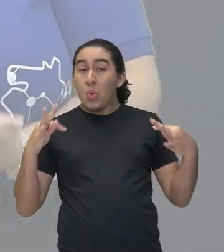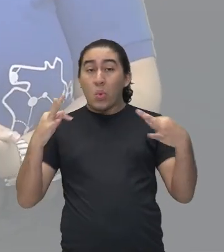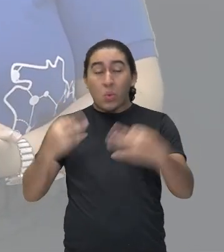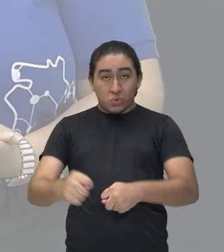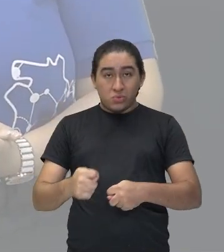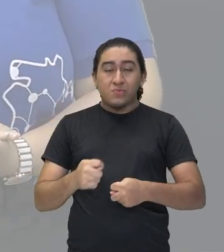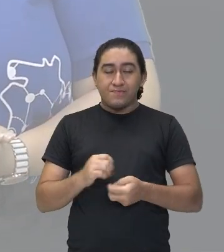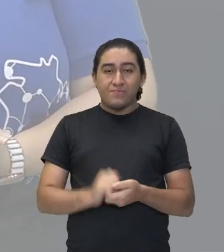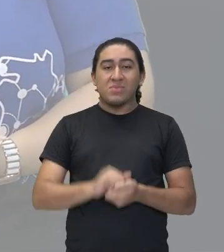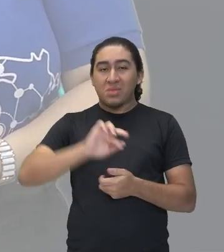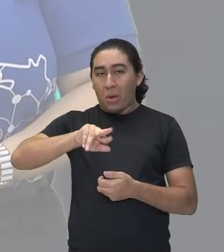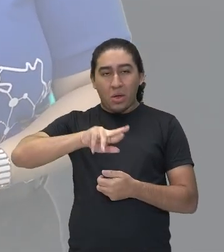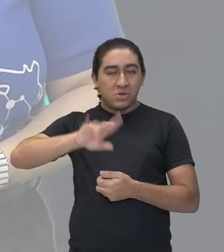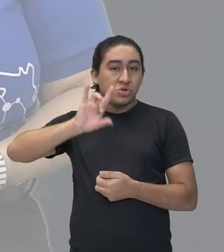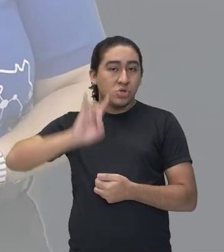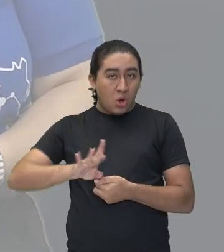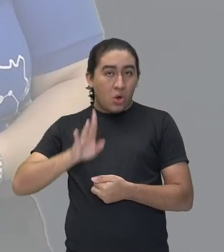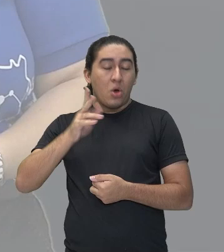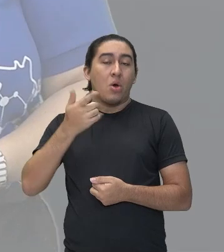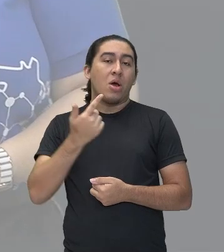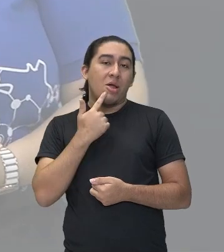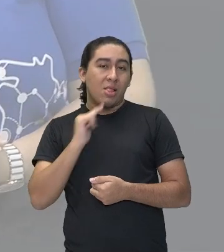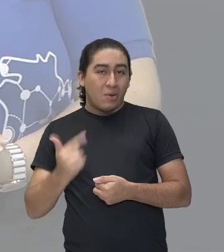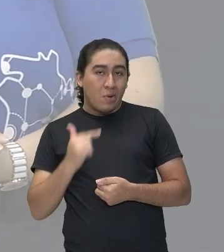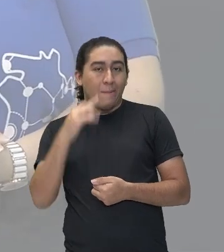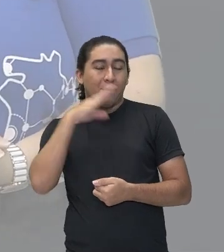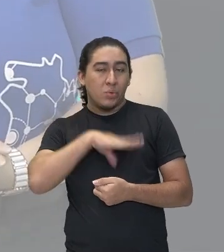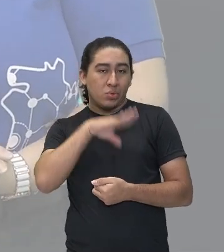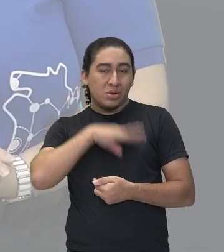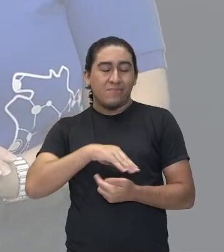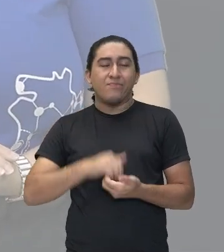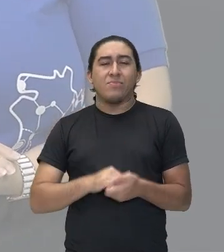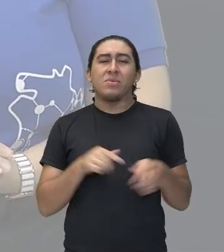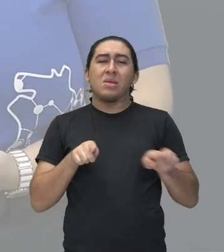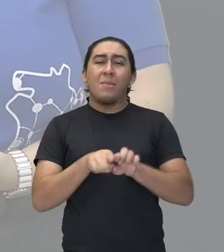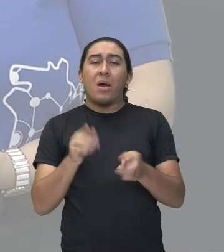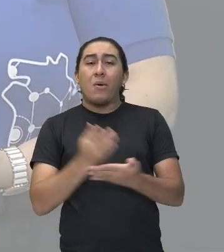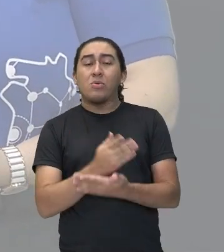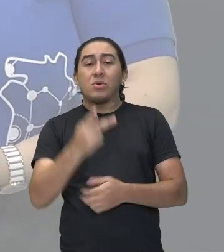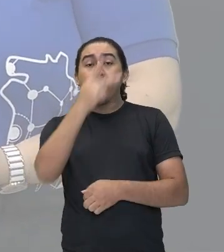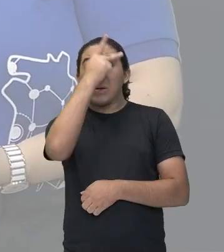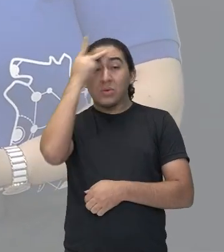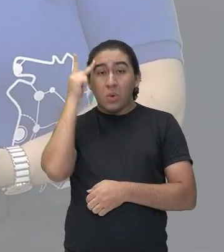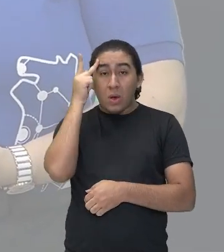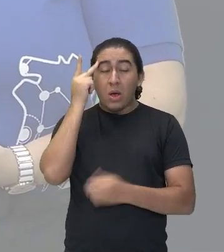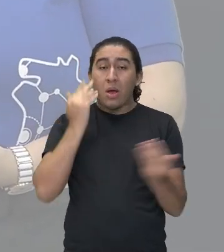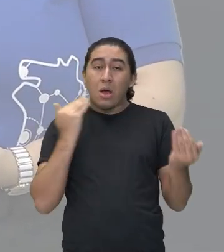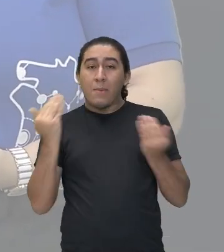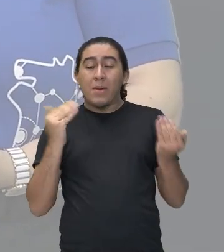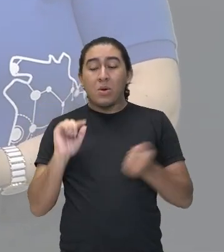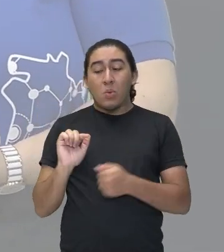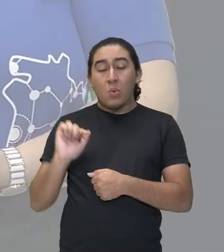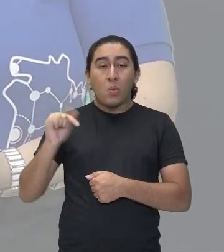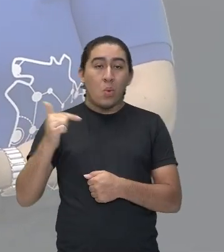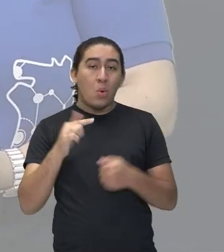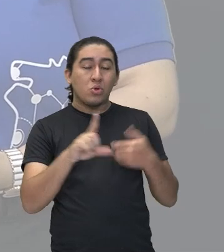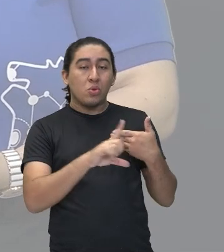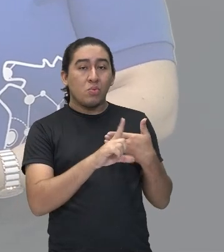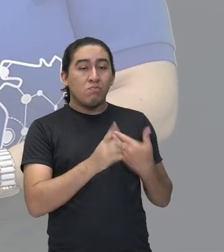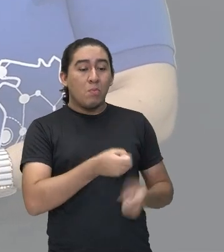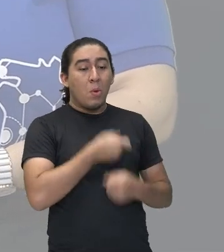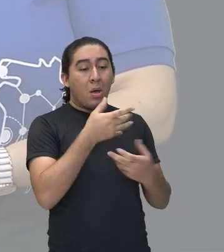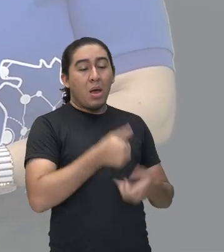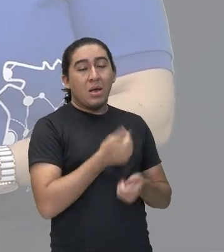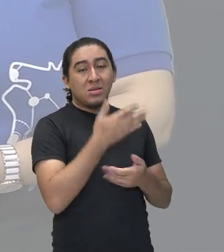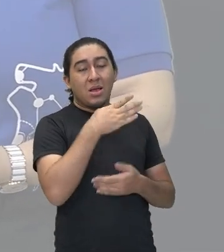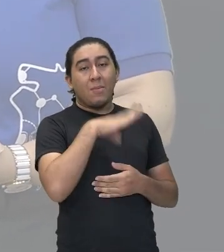além da língua portuguesa, né? E muitos comparam a sua importância com um outro poeta da língua